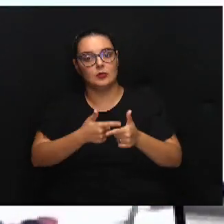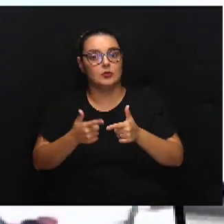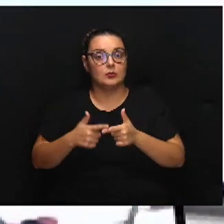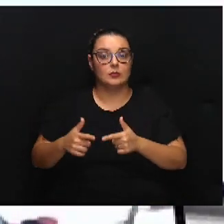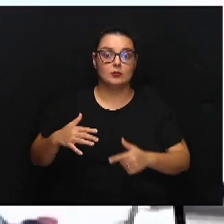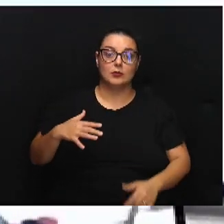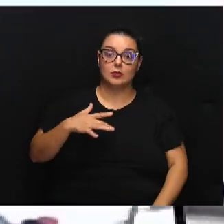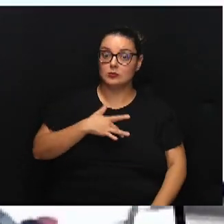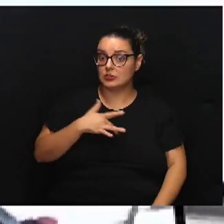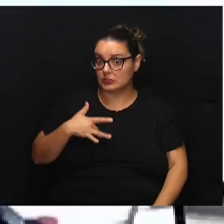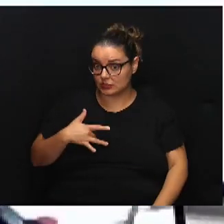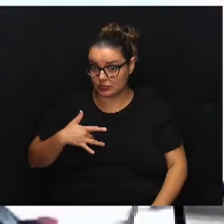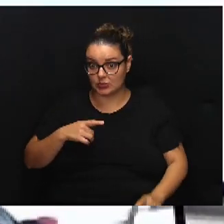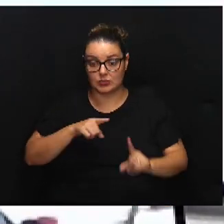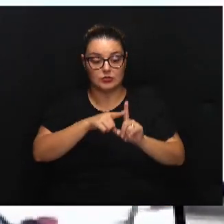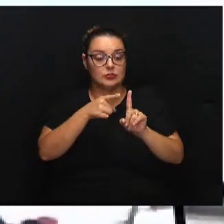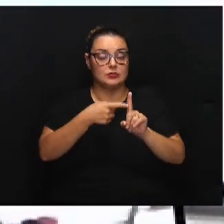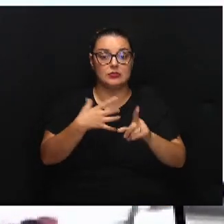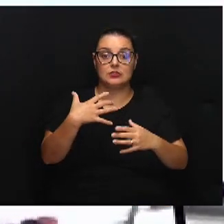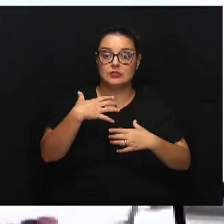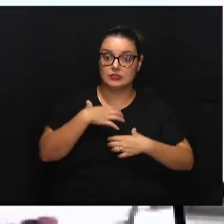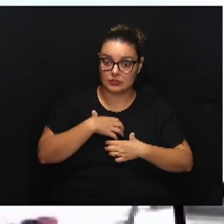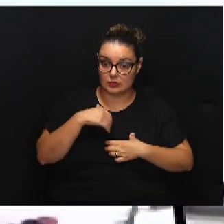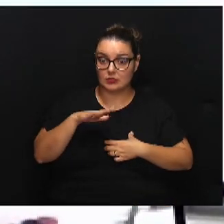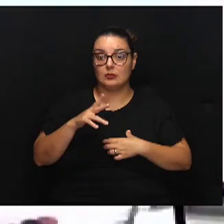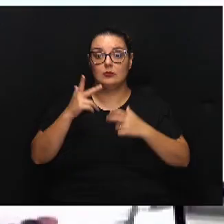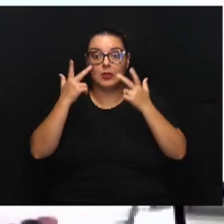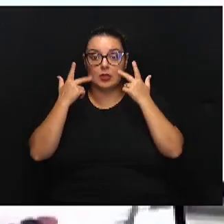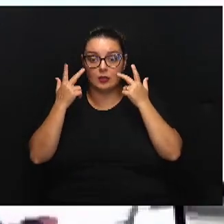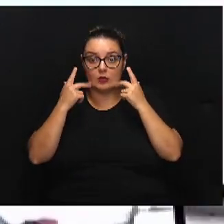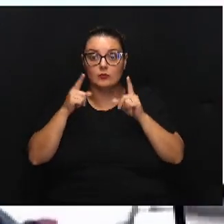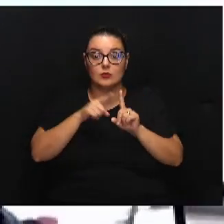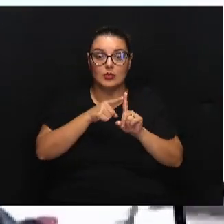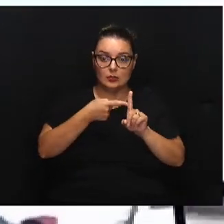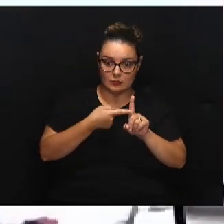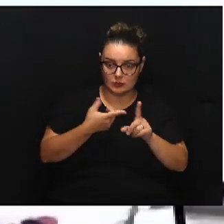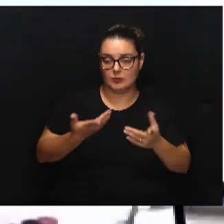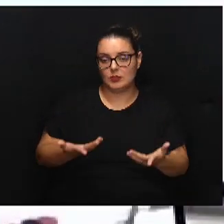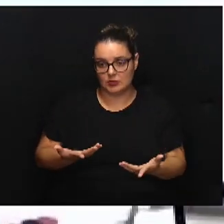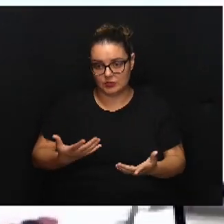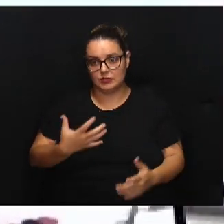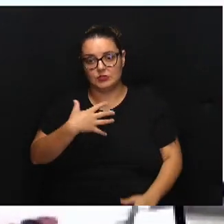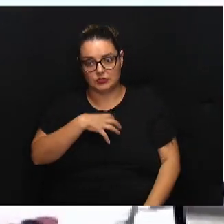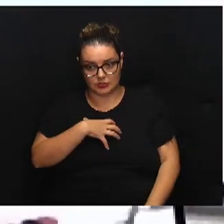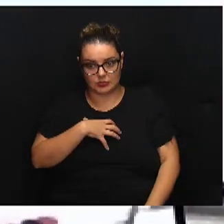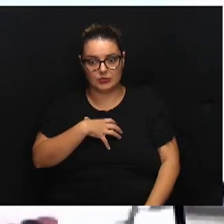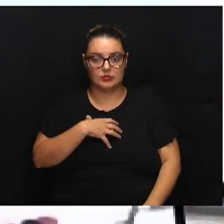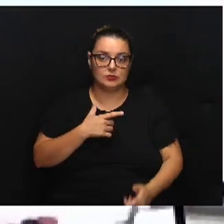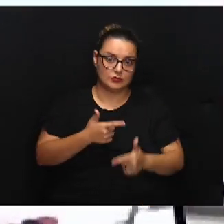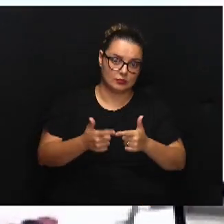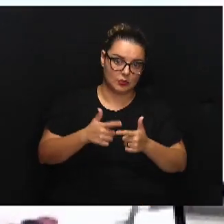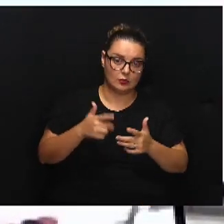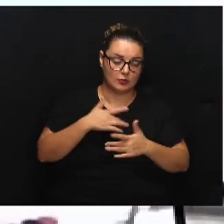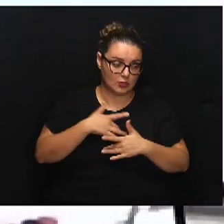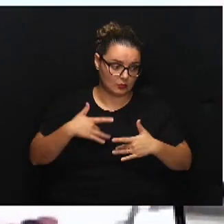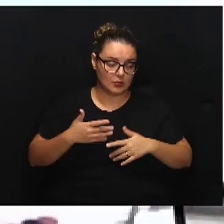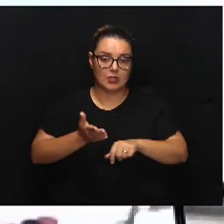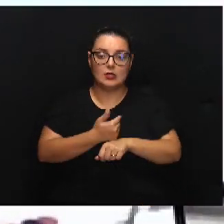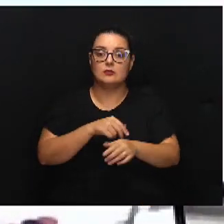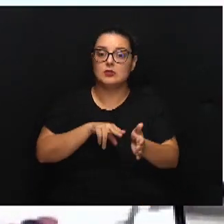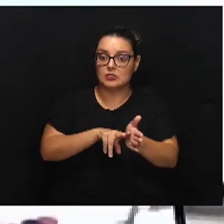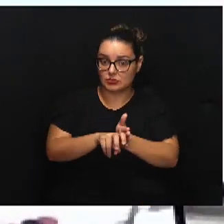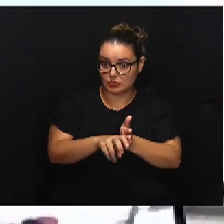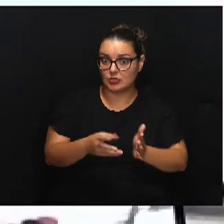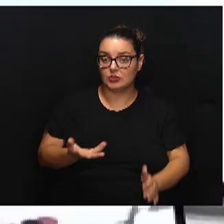clínicas, gestantes que já se sentem mais tranquilas para engravidar, apesar das suas complicações clínicas previamente